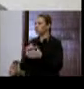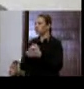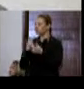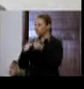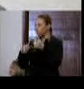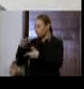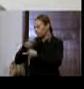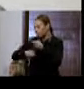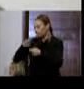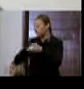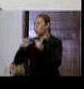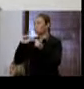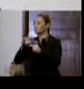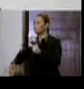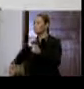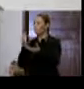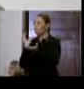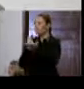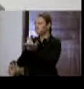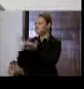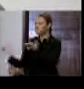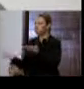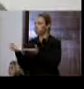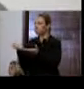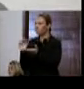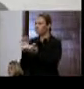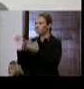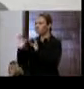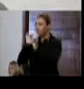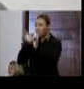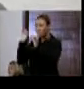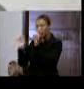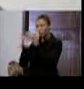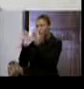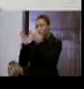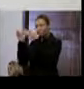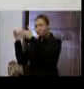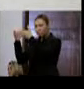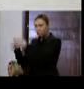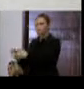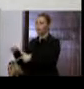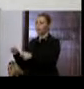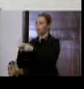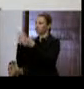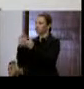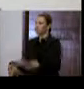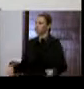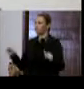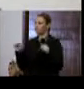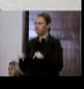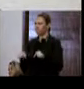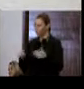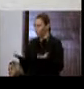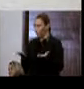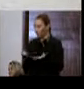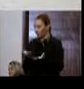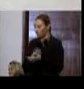repactuação, que a gente tivesse uma verba destinada exclusivamente a fazer esse evento. E ele